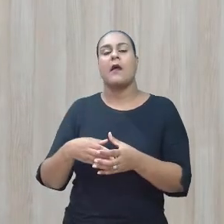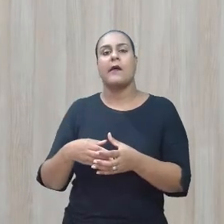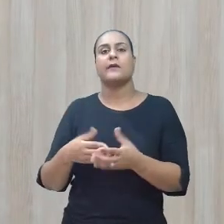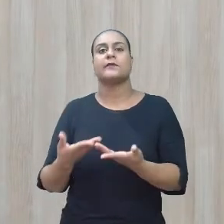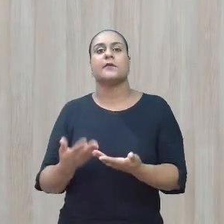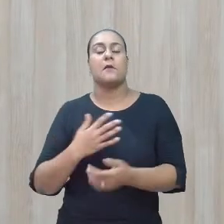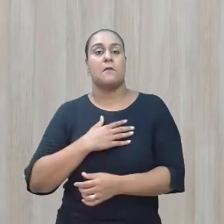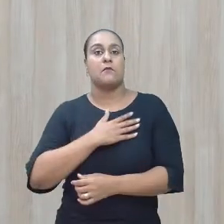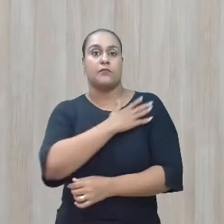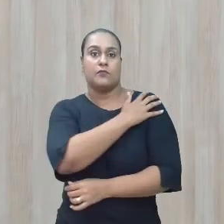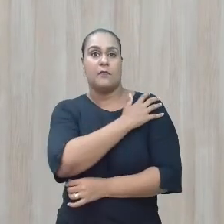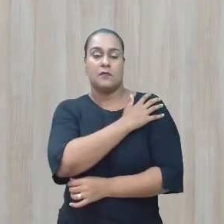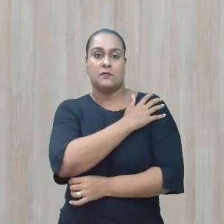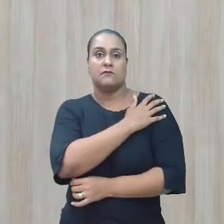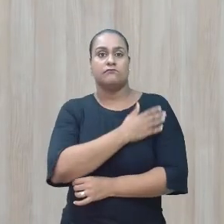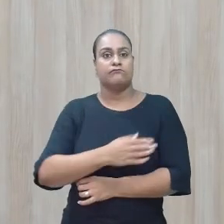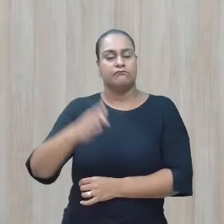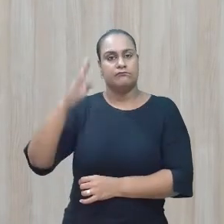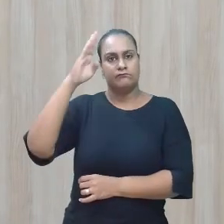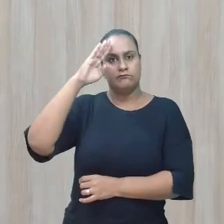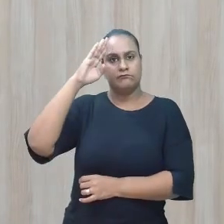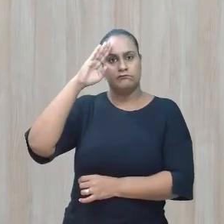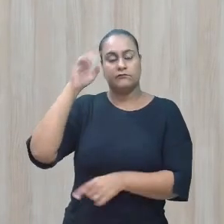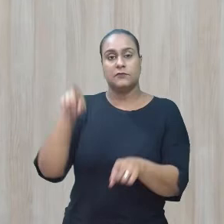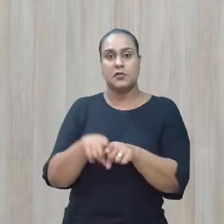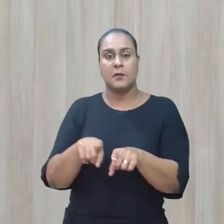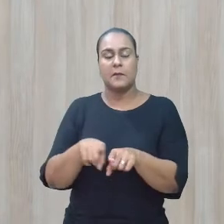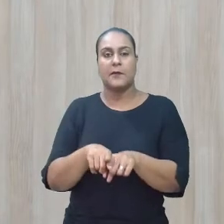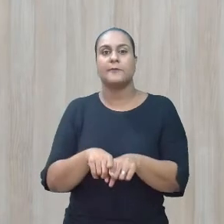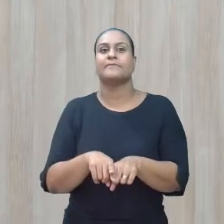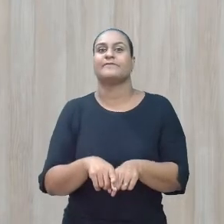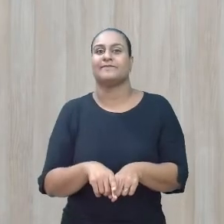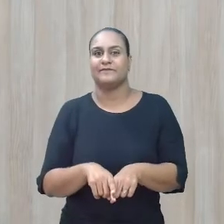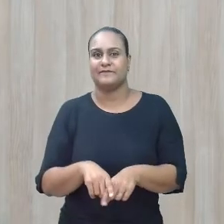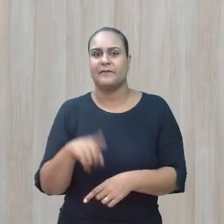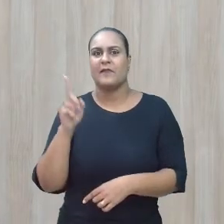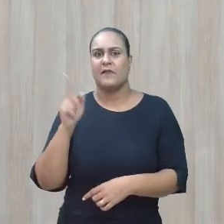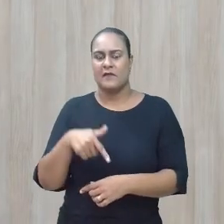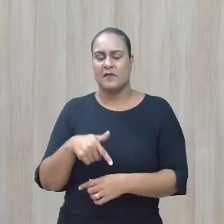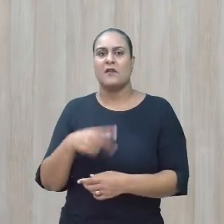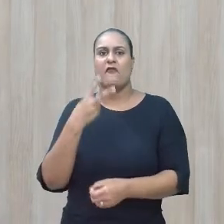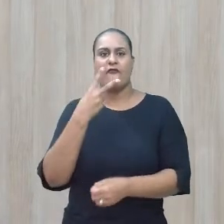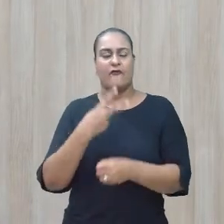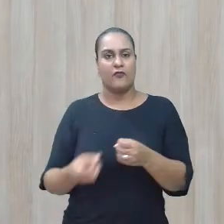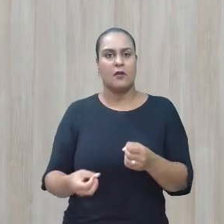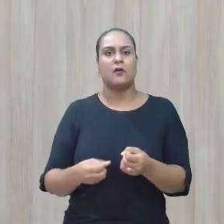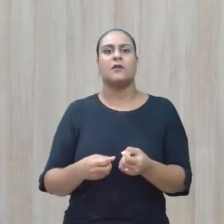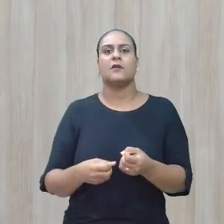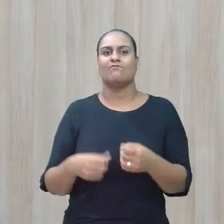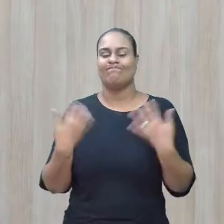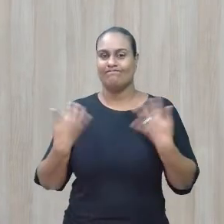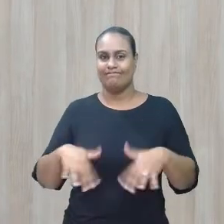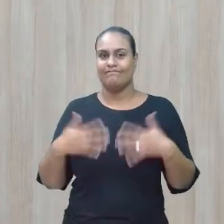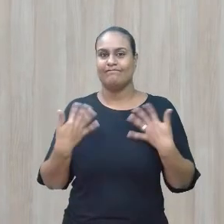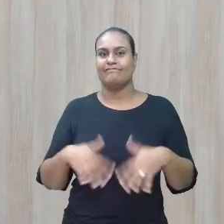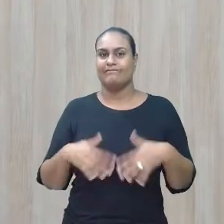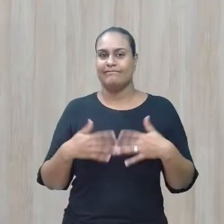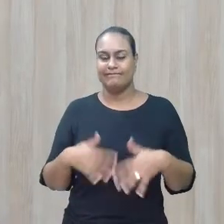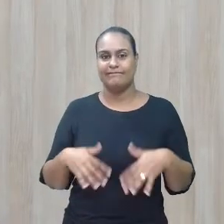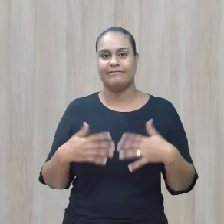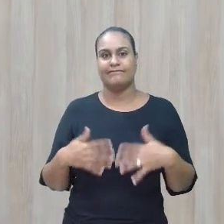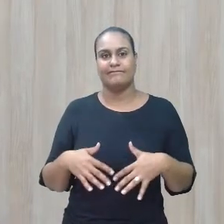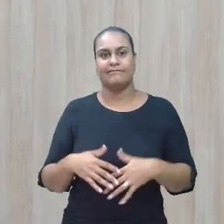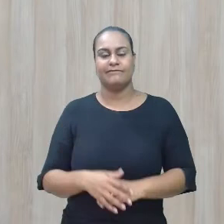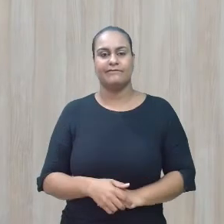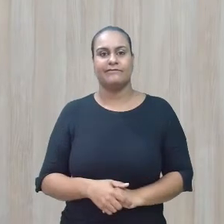Mercenário do governo central. Então, realmente, vai ser um massacre de qualquer forma, não é? Apesar,